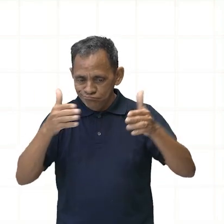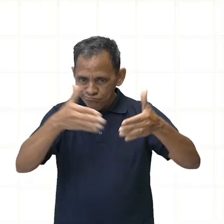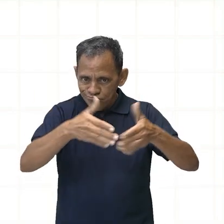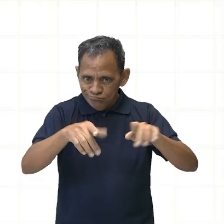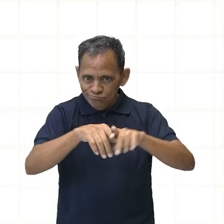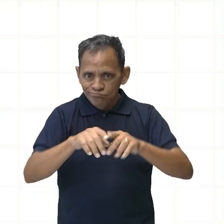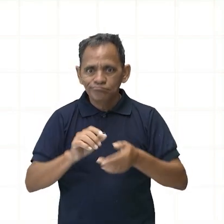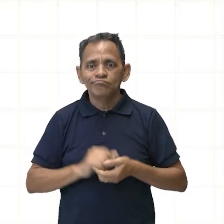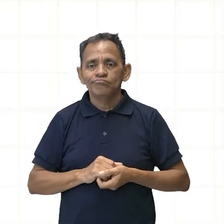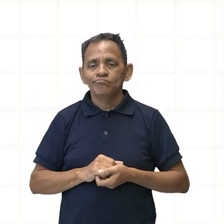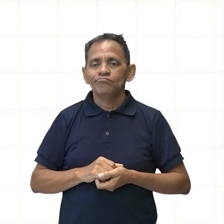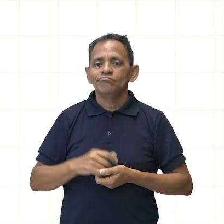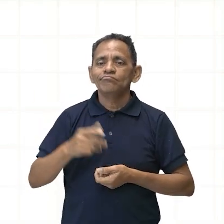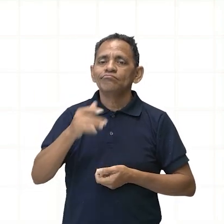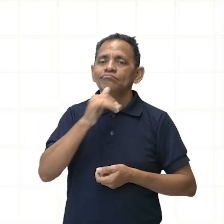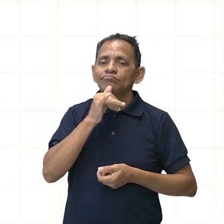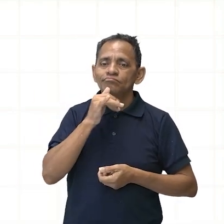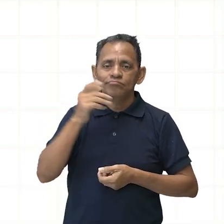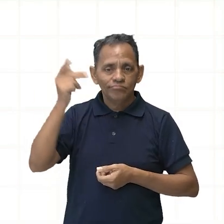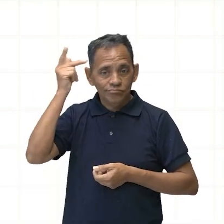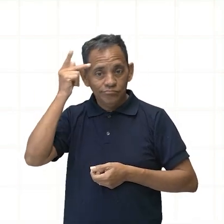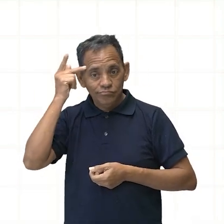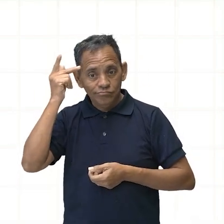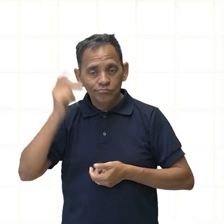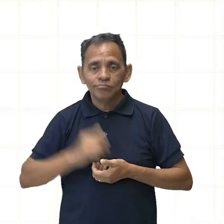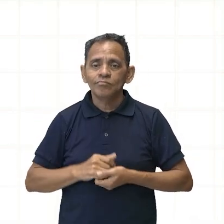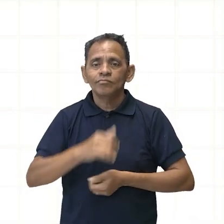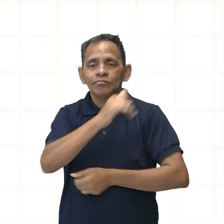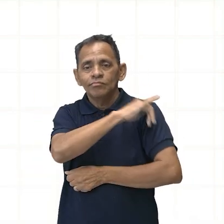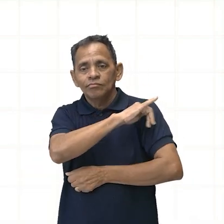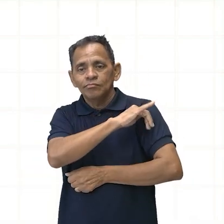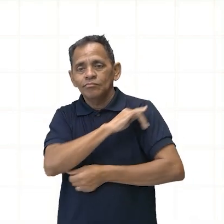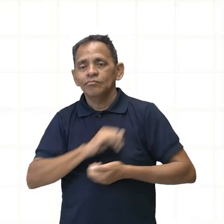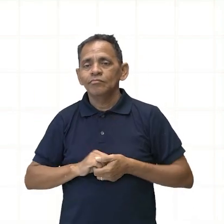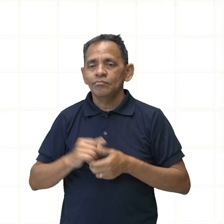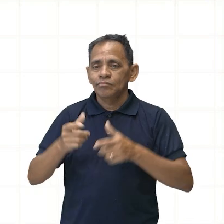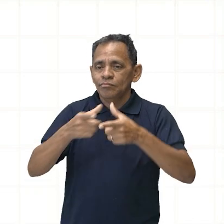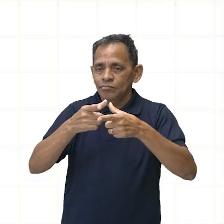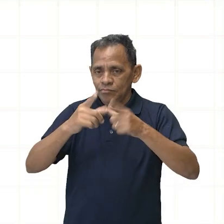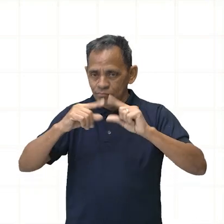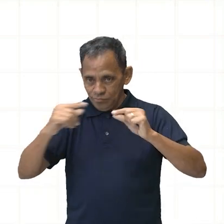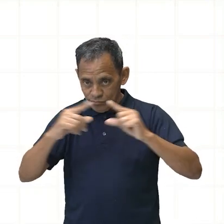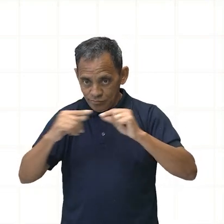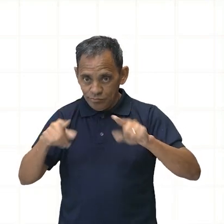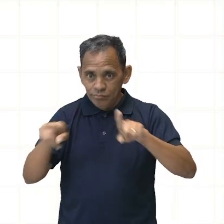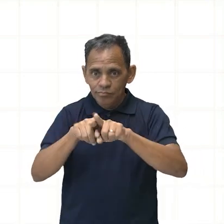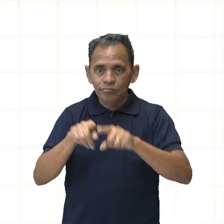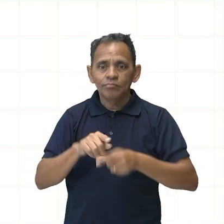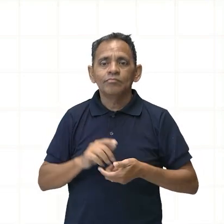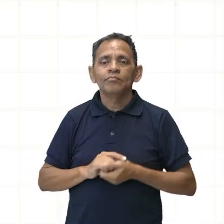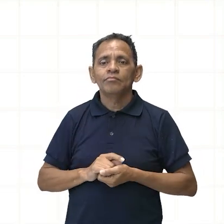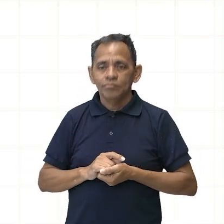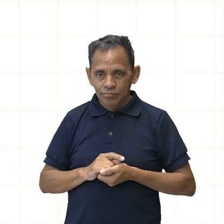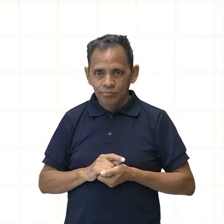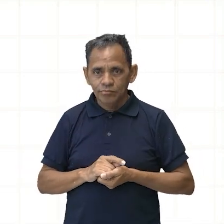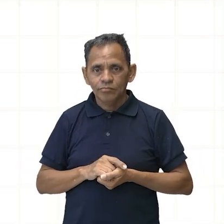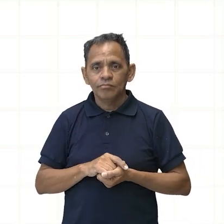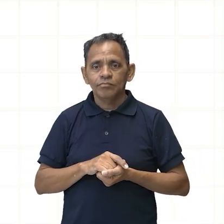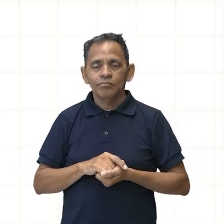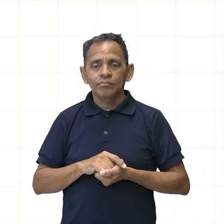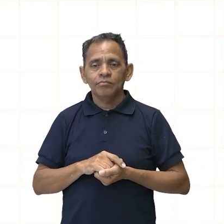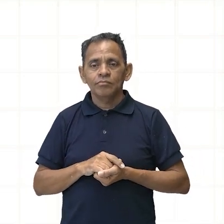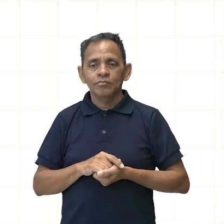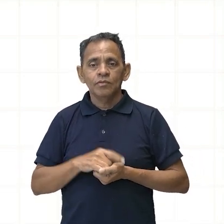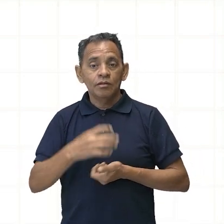o caso de São Paulo, Rio de Janeiro, Brasília, Fortaleza e Salvador. Destaco também Belém e Manaus, que são ali